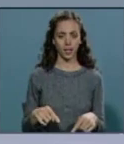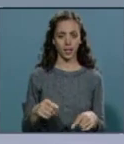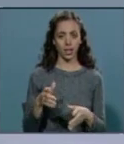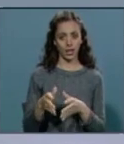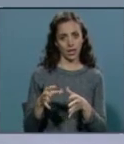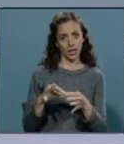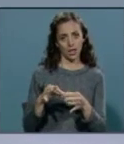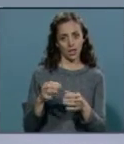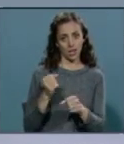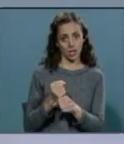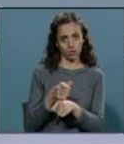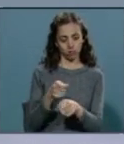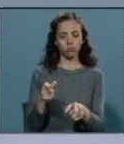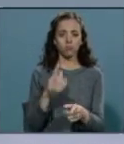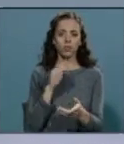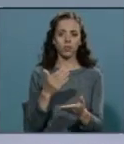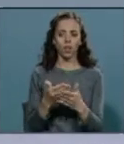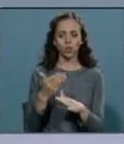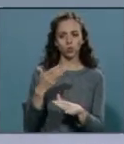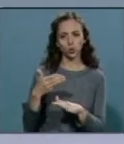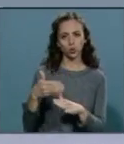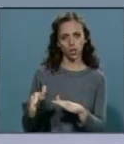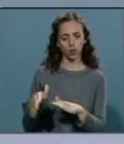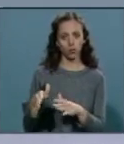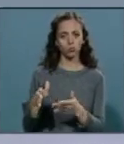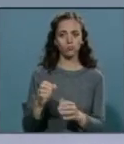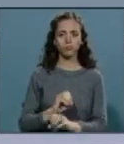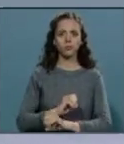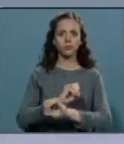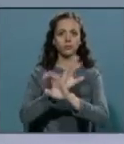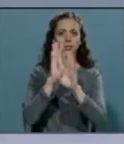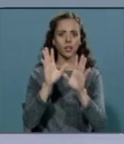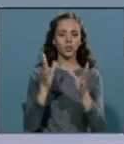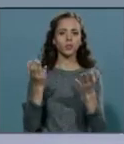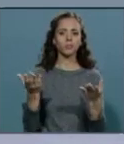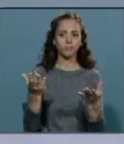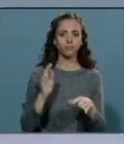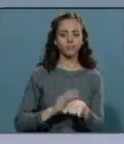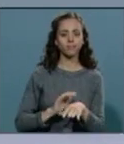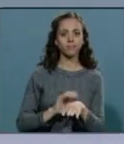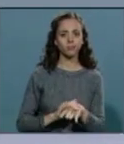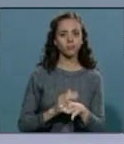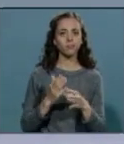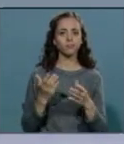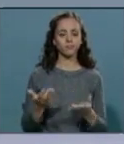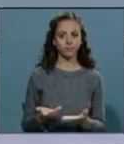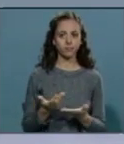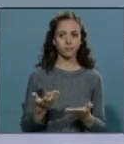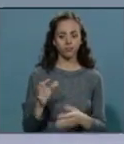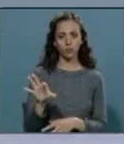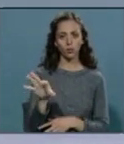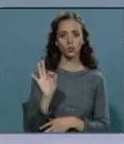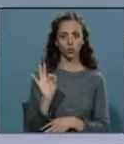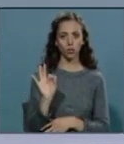nesta indústria de terminou de gamos a exclusão é óbvio que também o facto de de